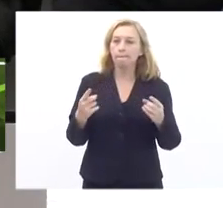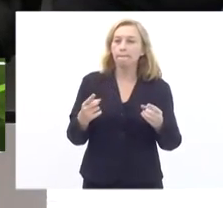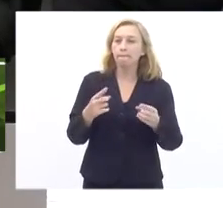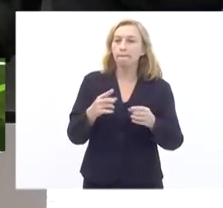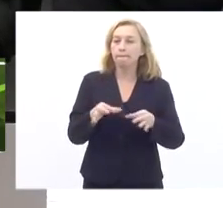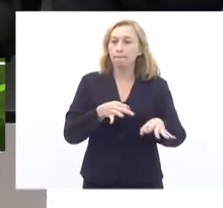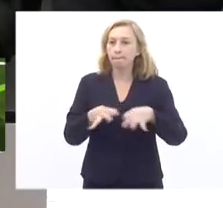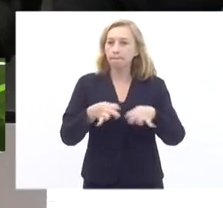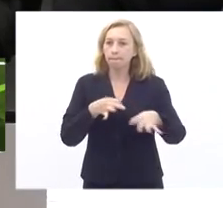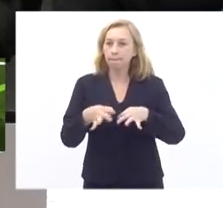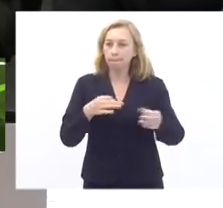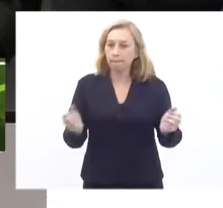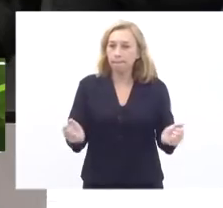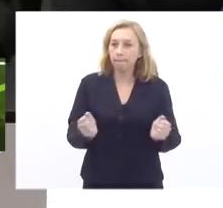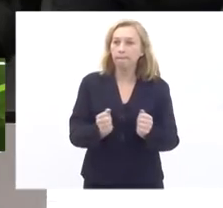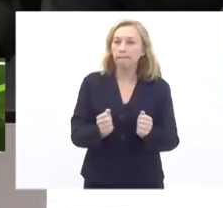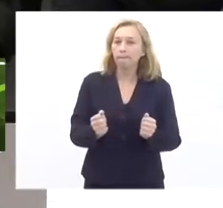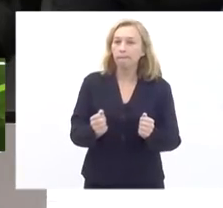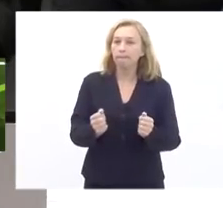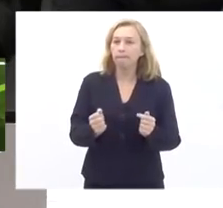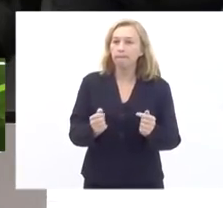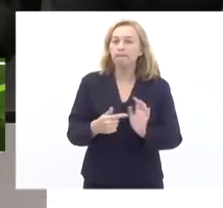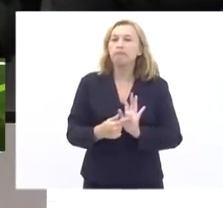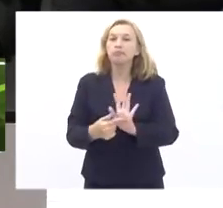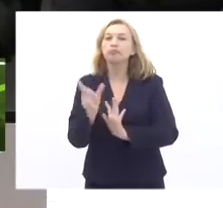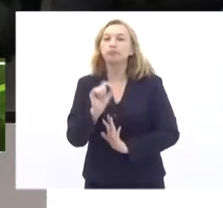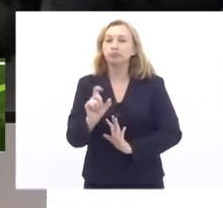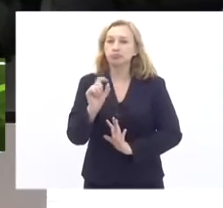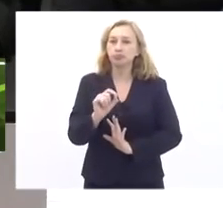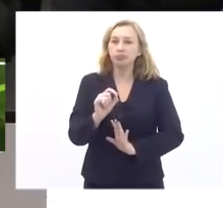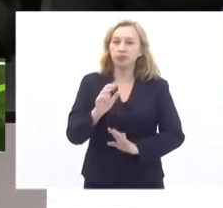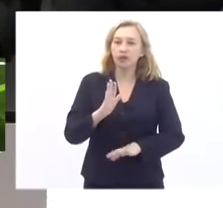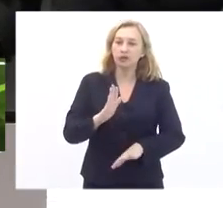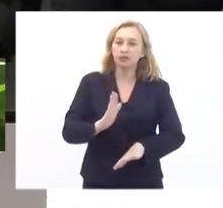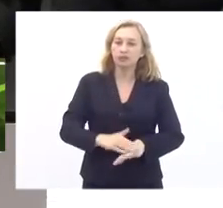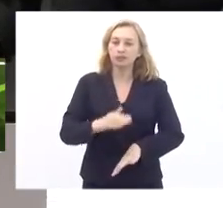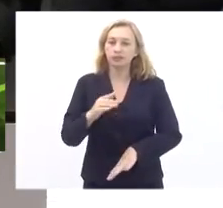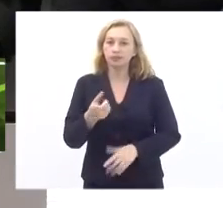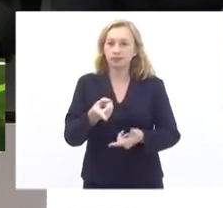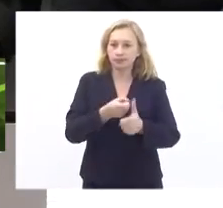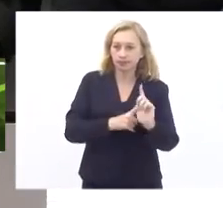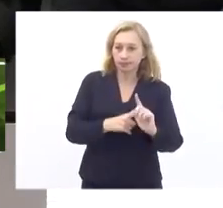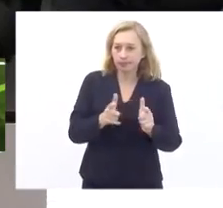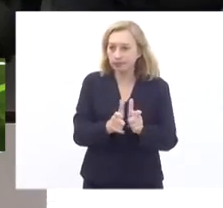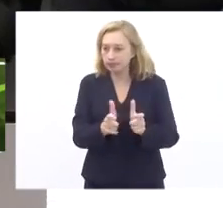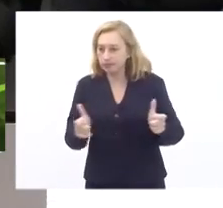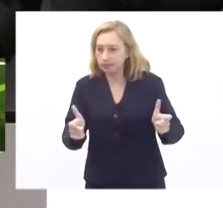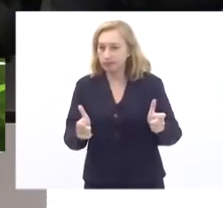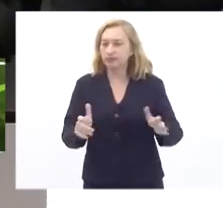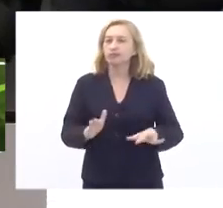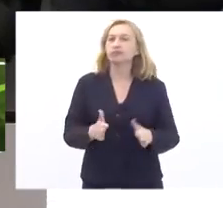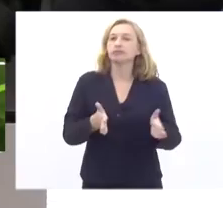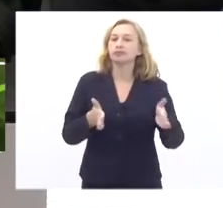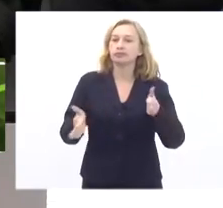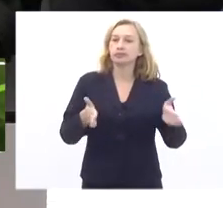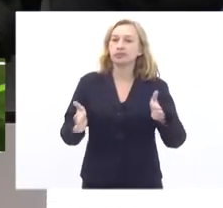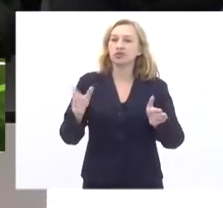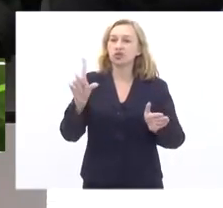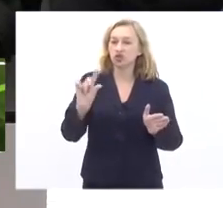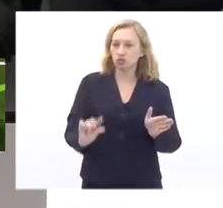que basicamente visa espaçar mais o pagamento das dívidas e, em alguns casos, buscar uma